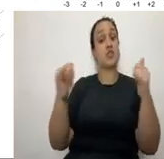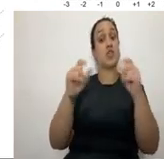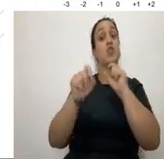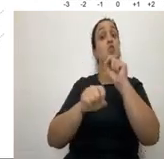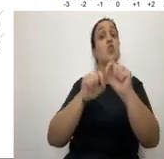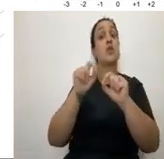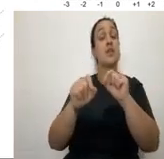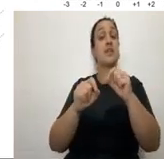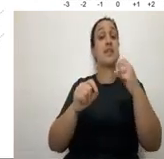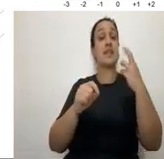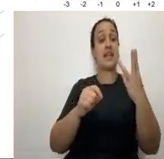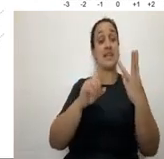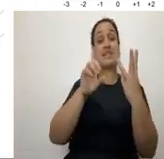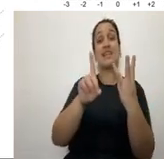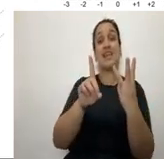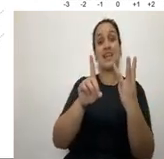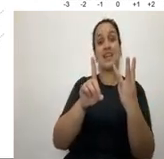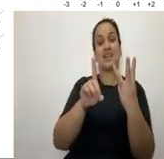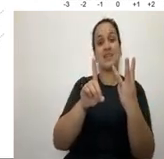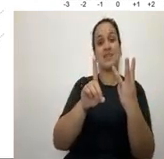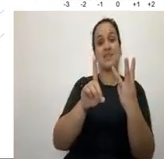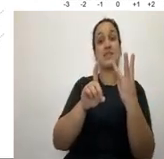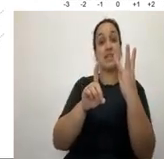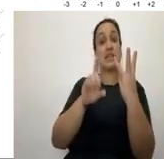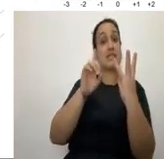que o 3D.